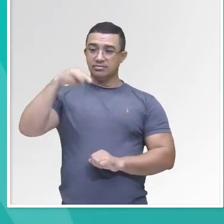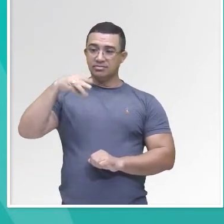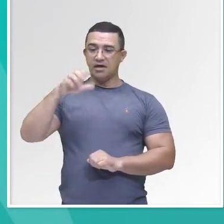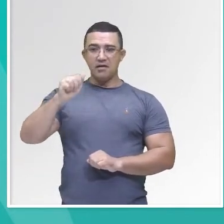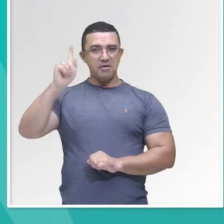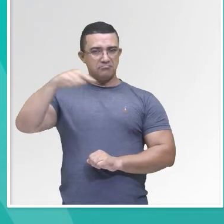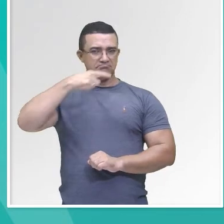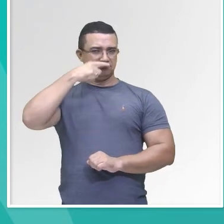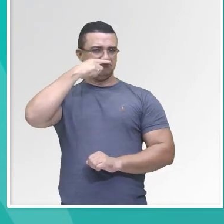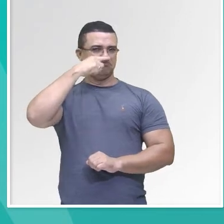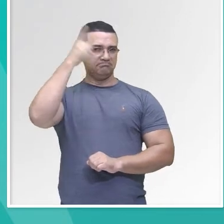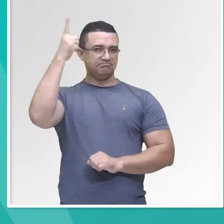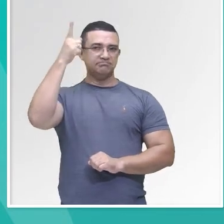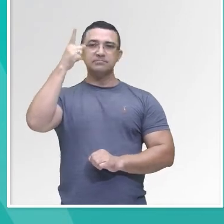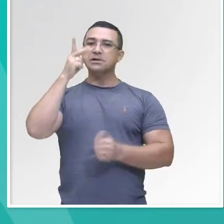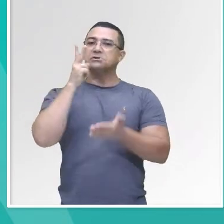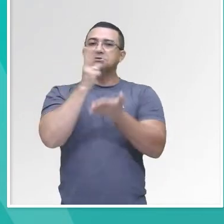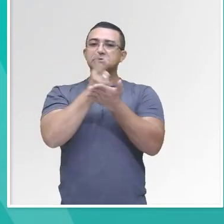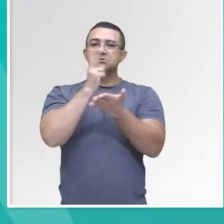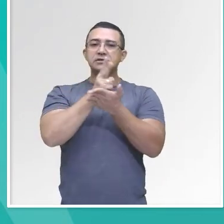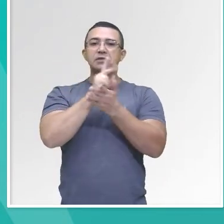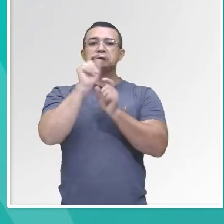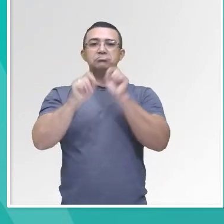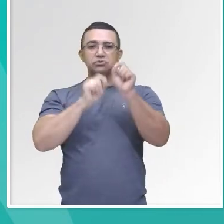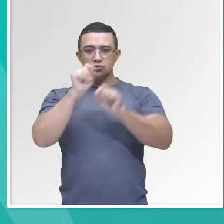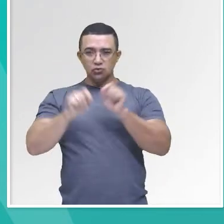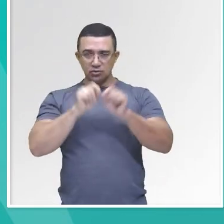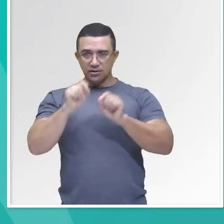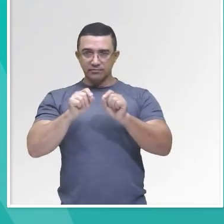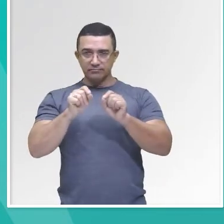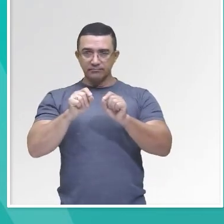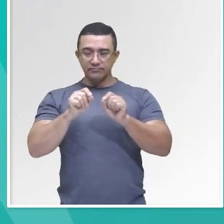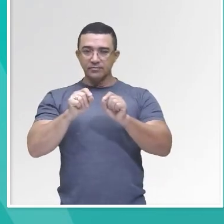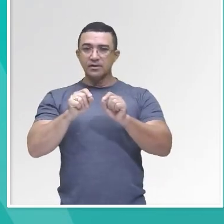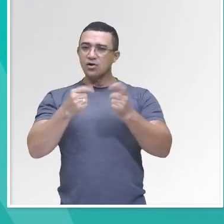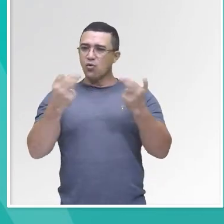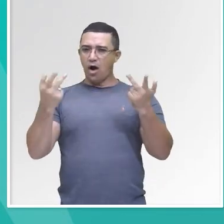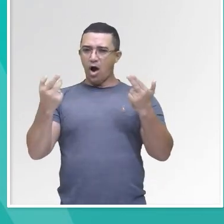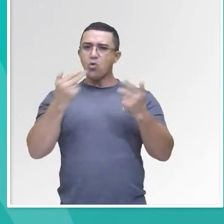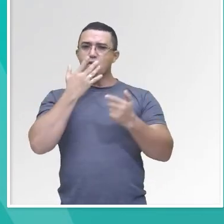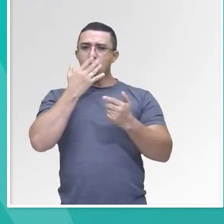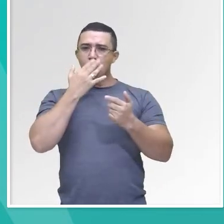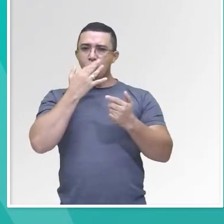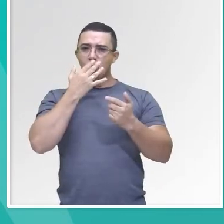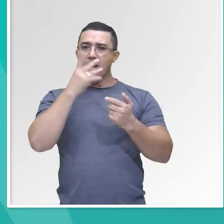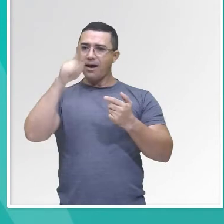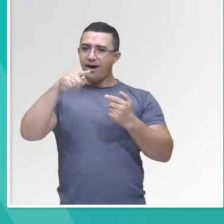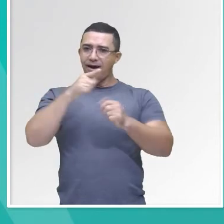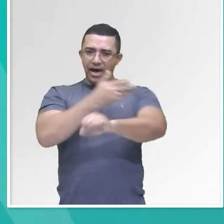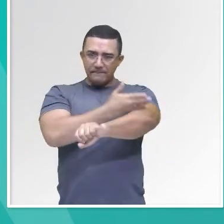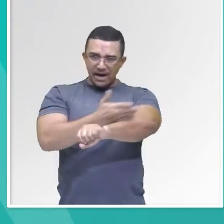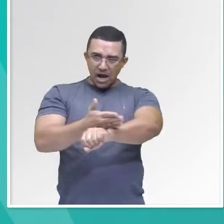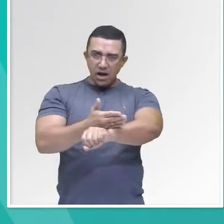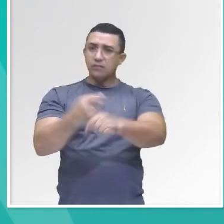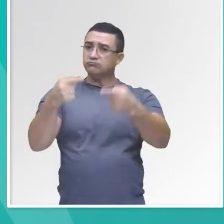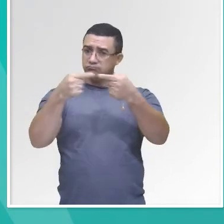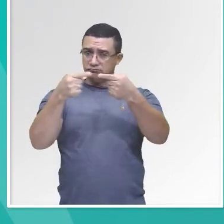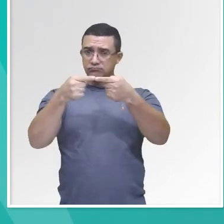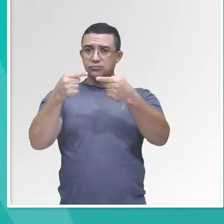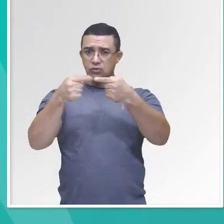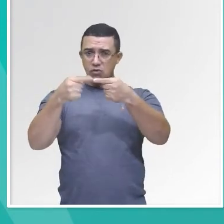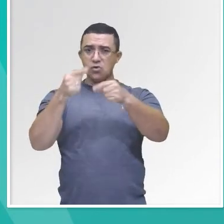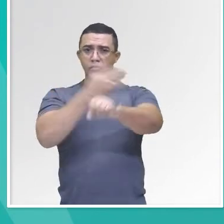vaidosa. Então, ela sempre vai ficar na casa da mesma cor que ela. Então, se ela é uma peça clara, ela vai ficar na